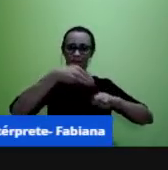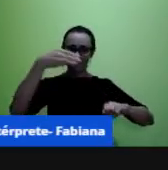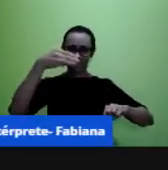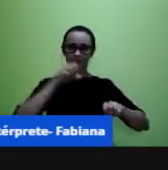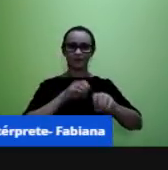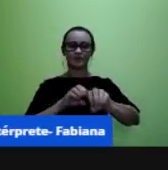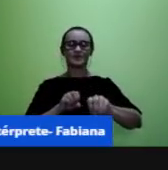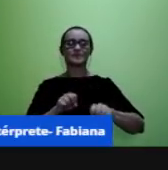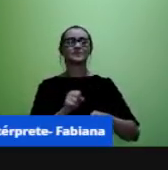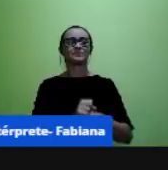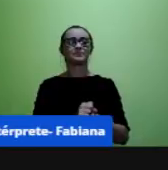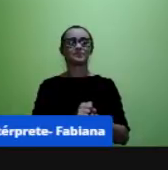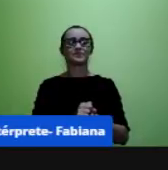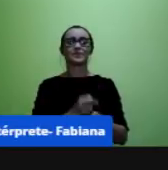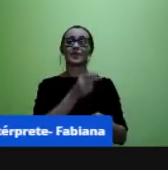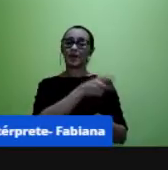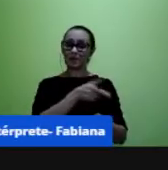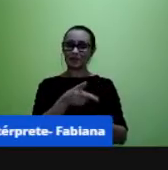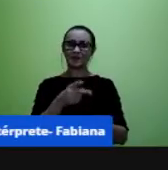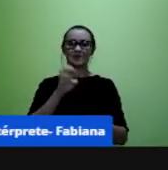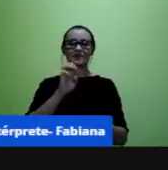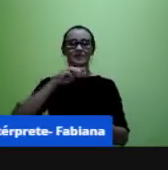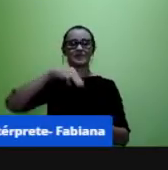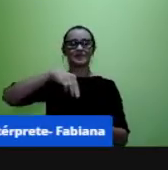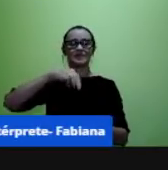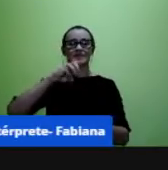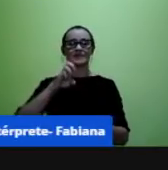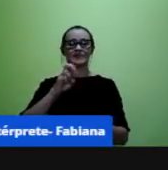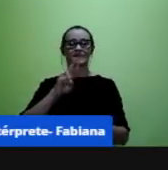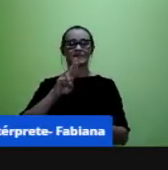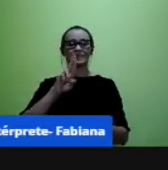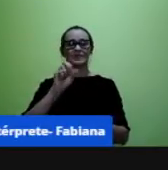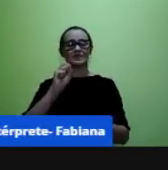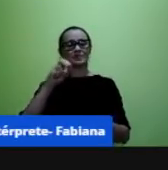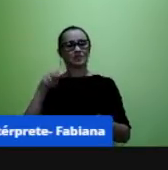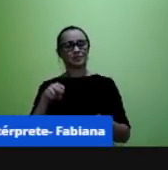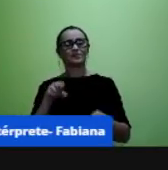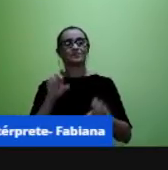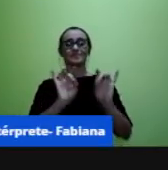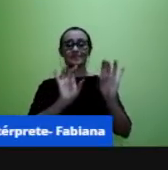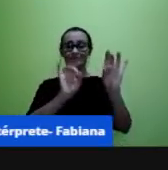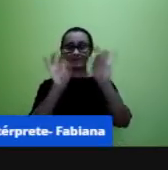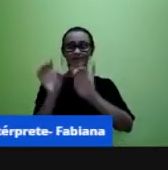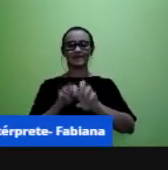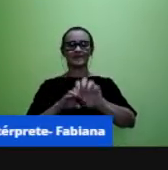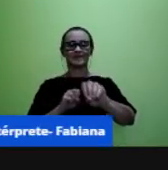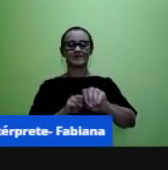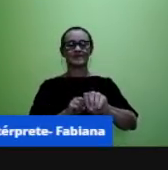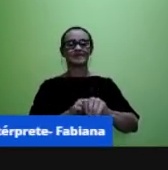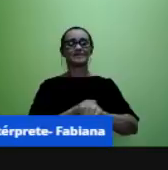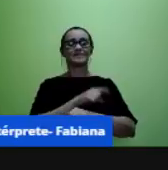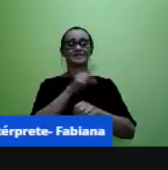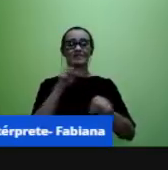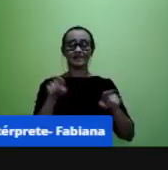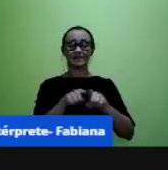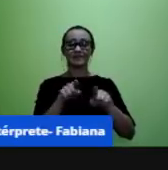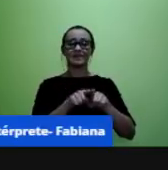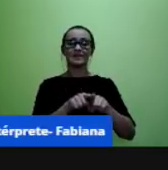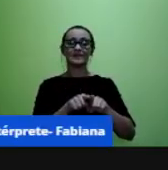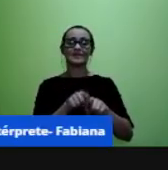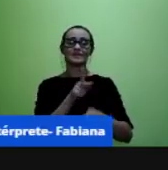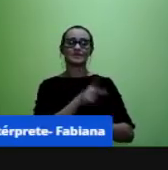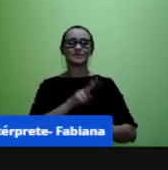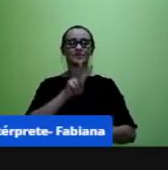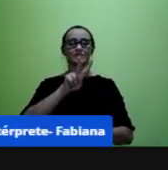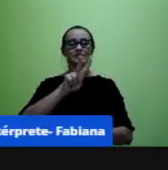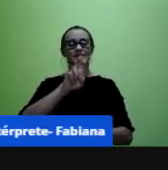Eu, professor Emerson Hércules Leão Alves, especialista em educação, e a professora Vera Lúcia Gomes